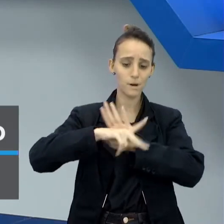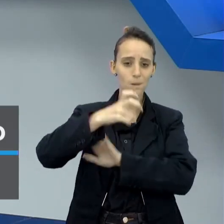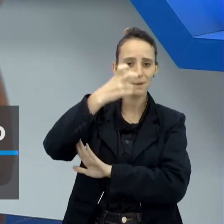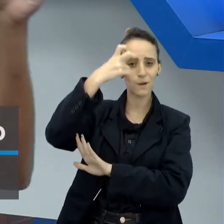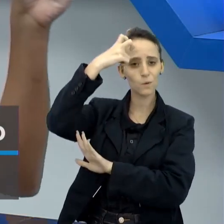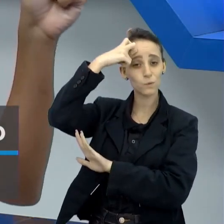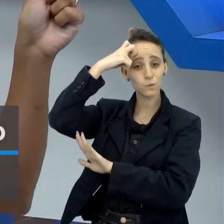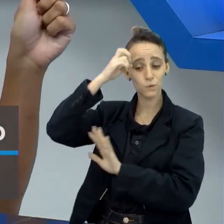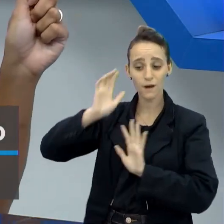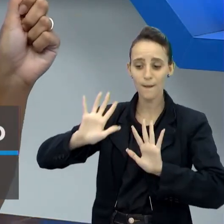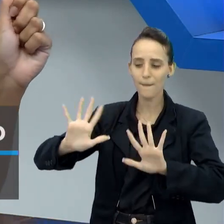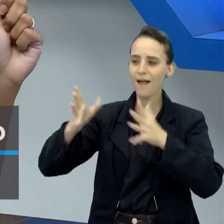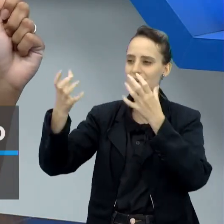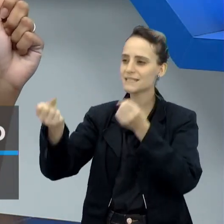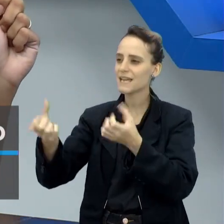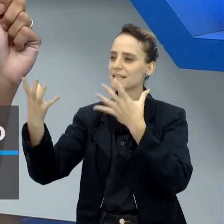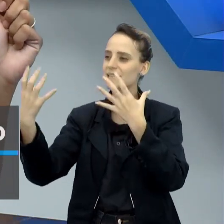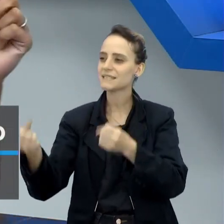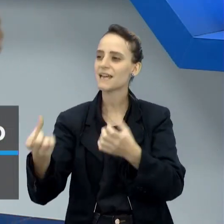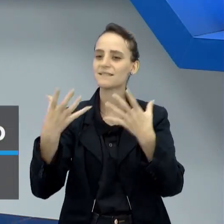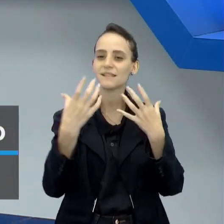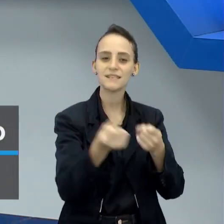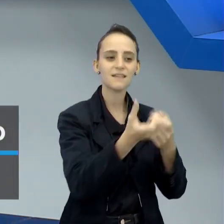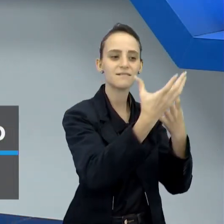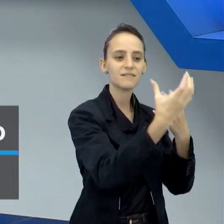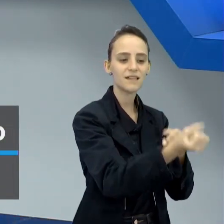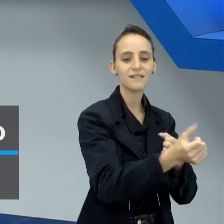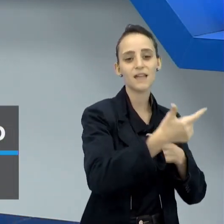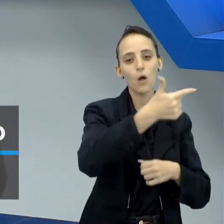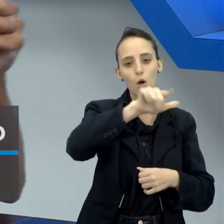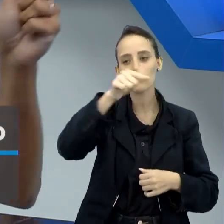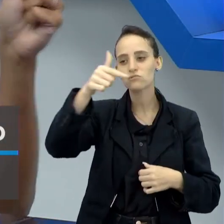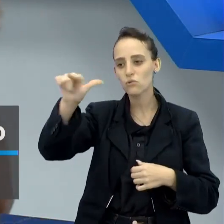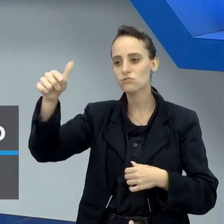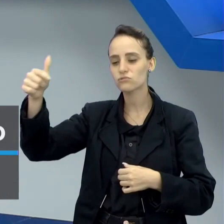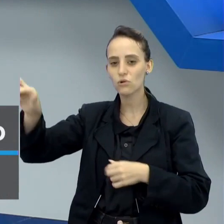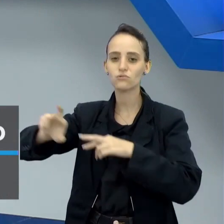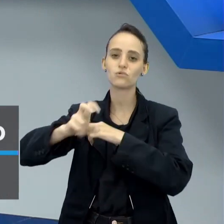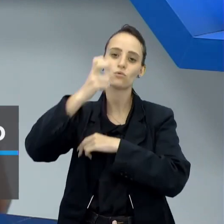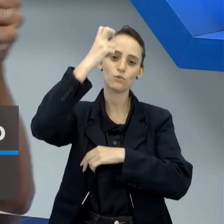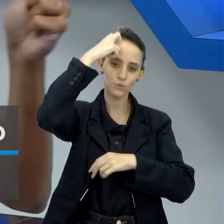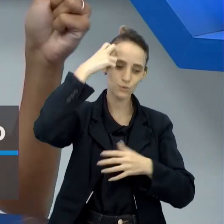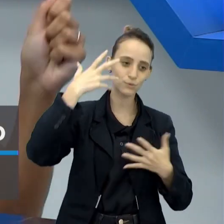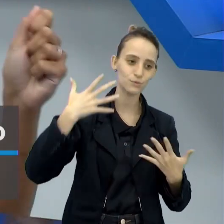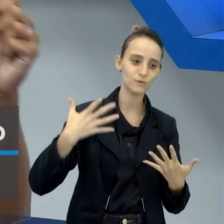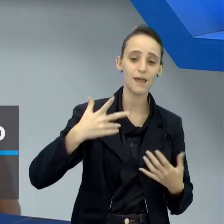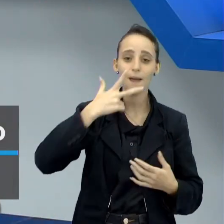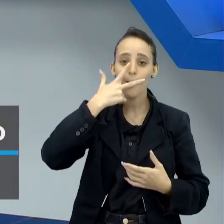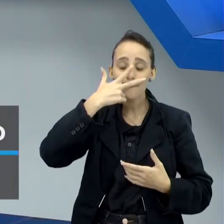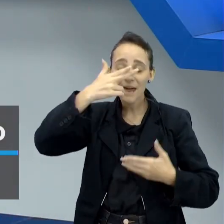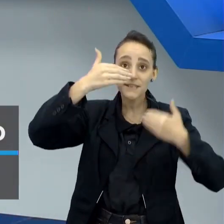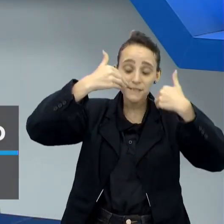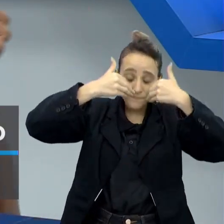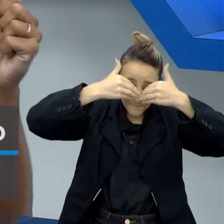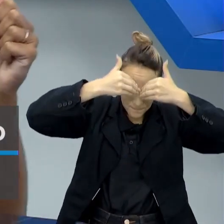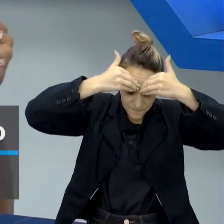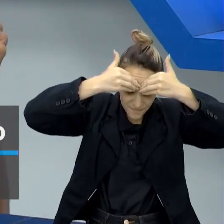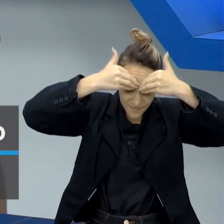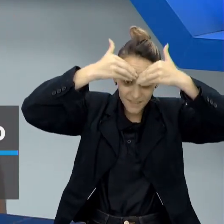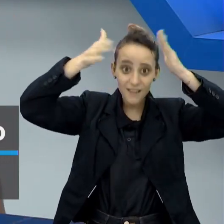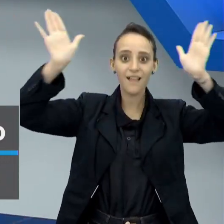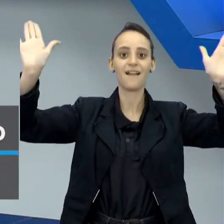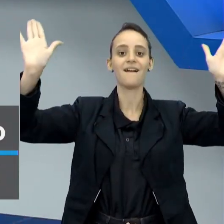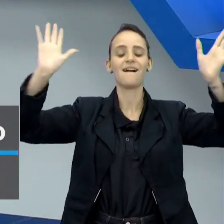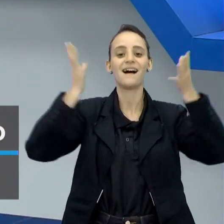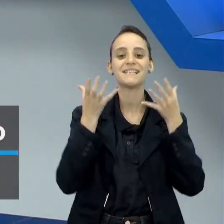nos abrir para o novo. Nós vamos olhar, nós vamos abrir essas janelas, enxergar novos